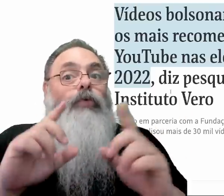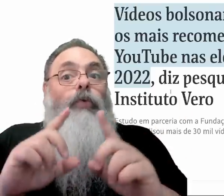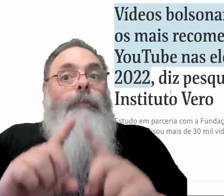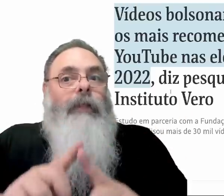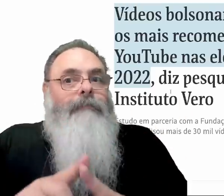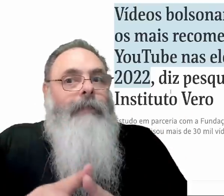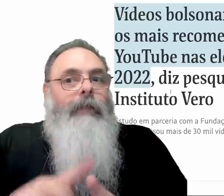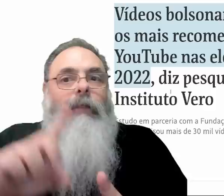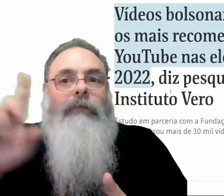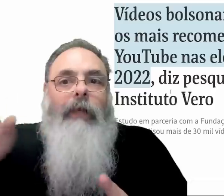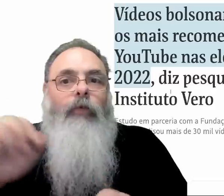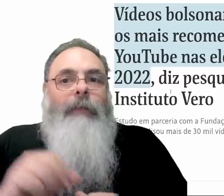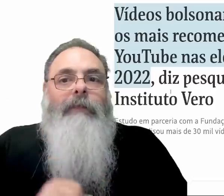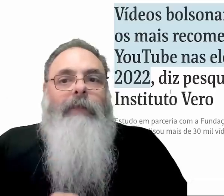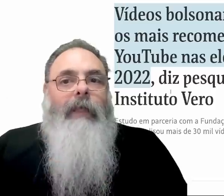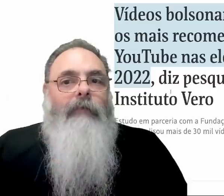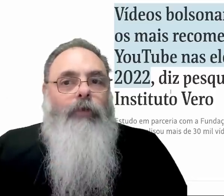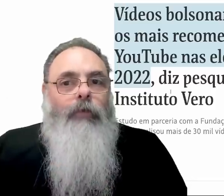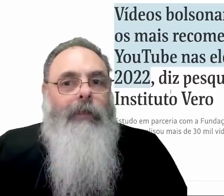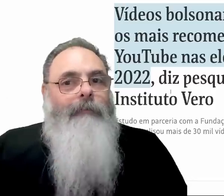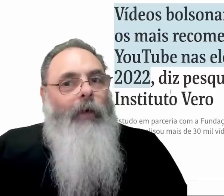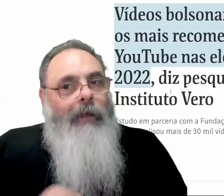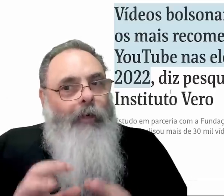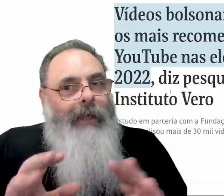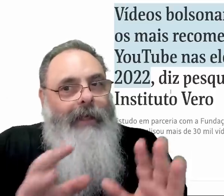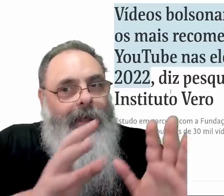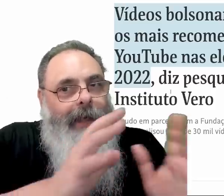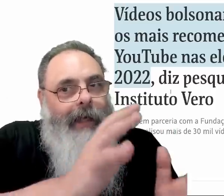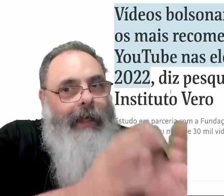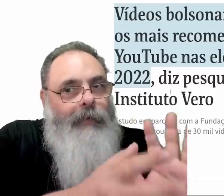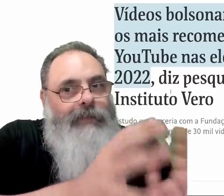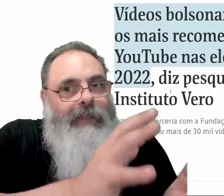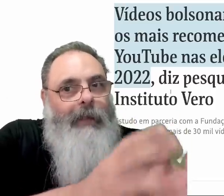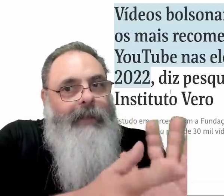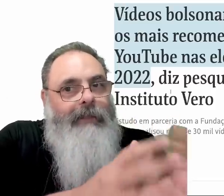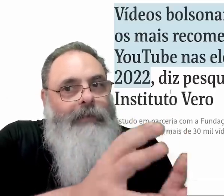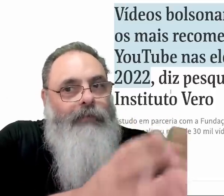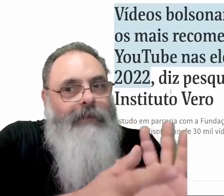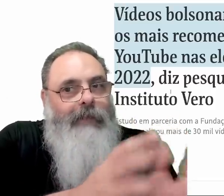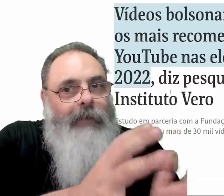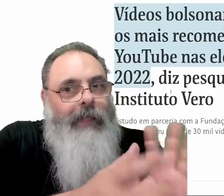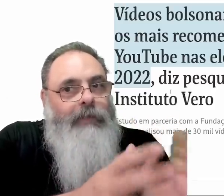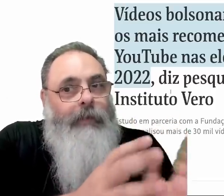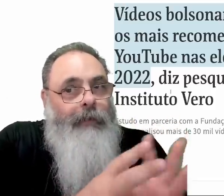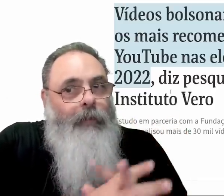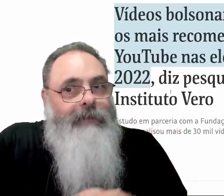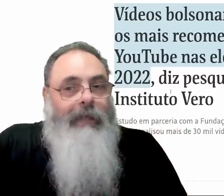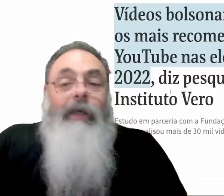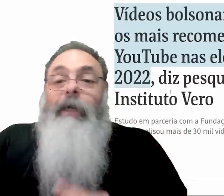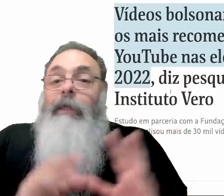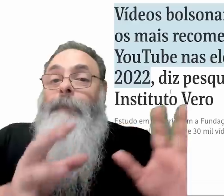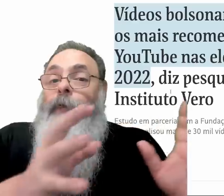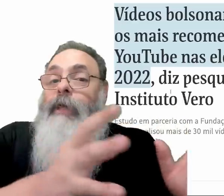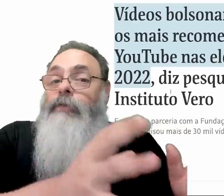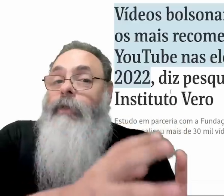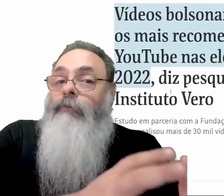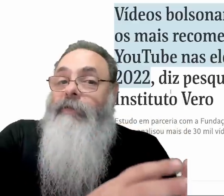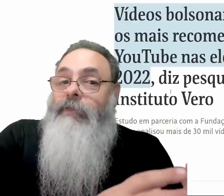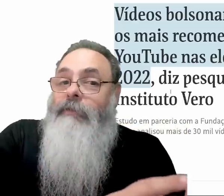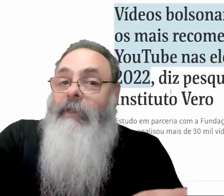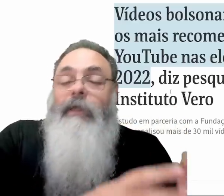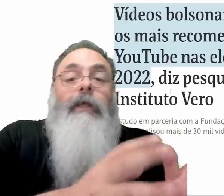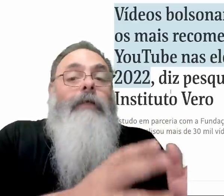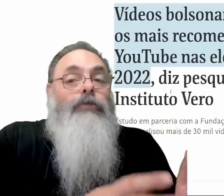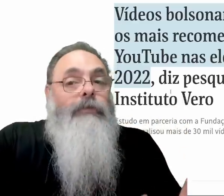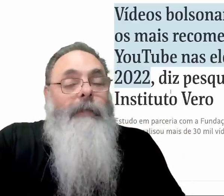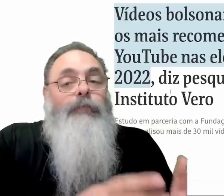não é o YouTube que não tá recomendando a Live do Lula olha como é que é é o esquema que eles estão fazendo aqui que eles estão querendo mostrar E por que que eles estão querendo